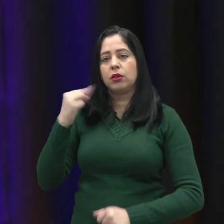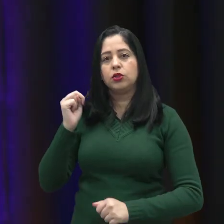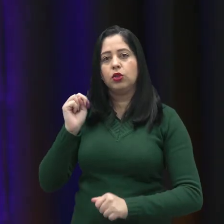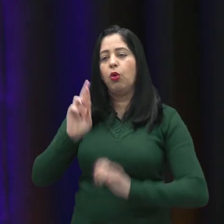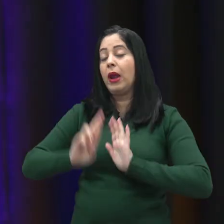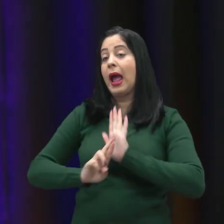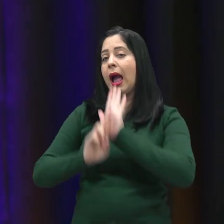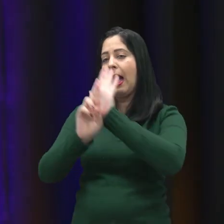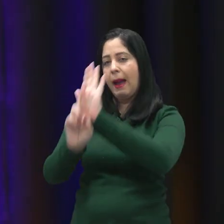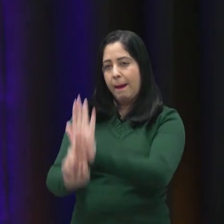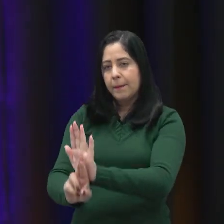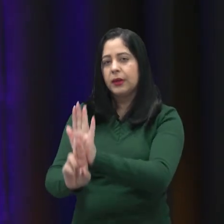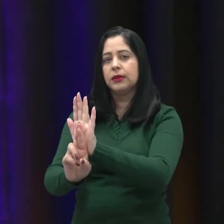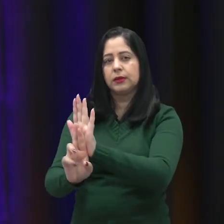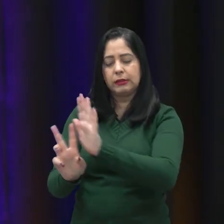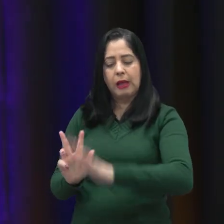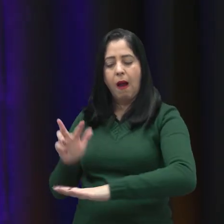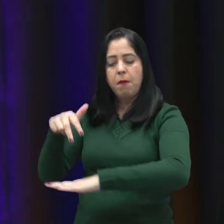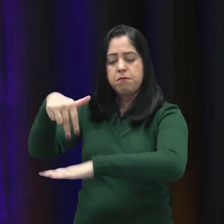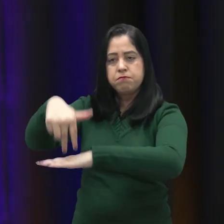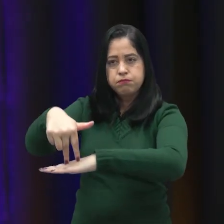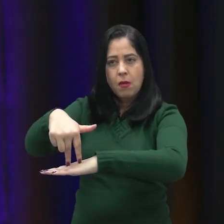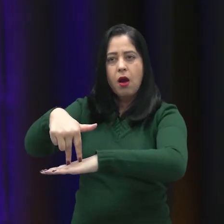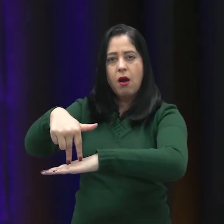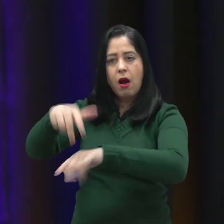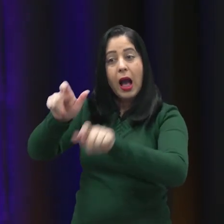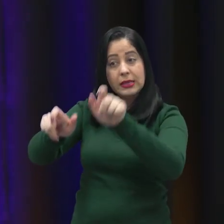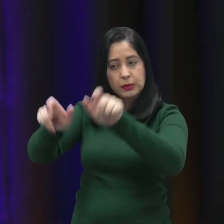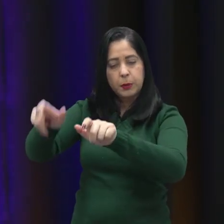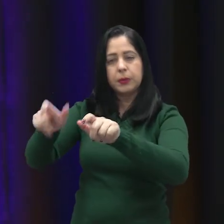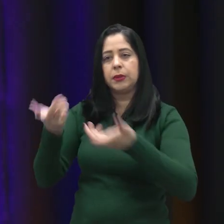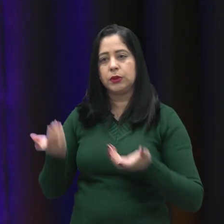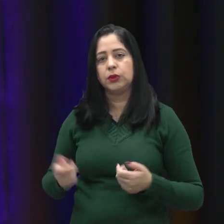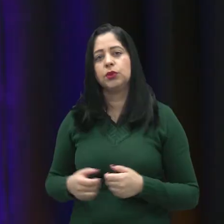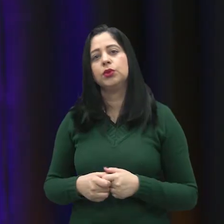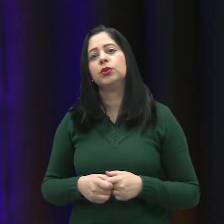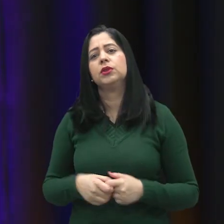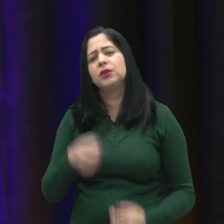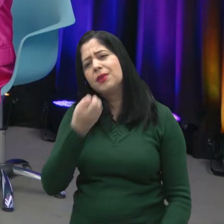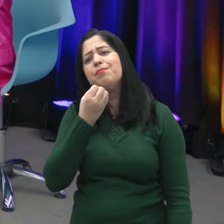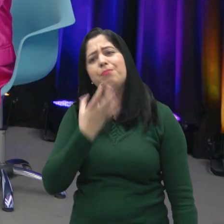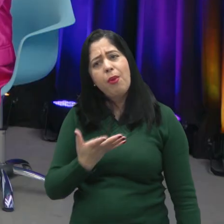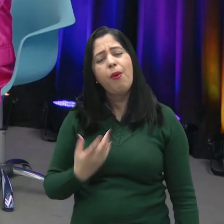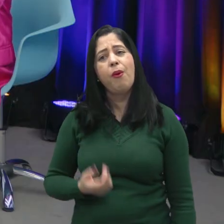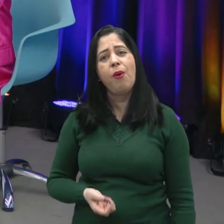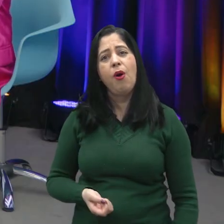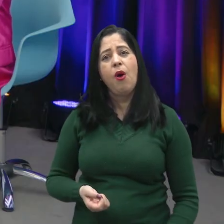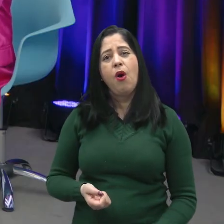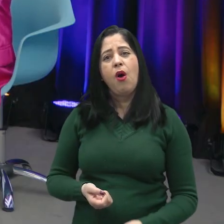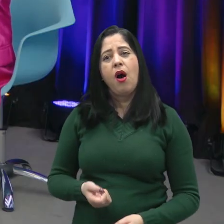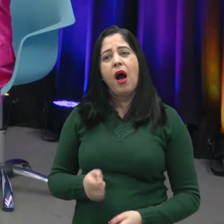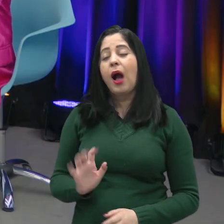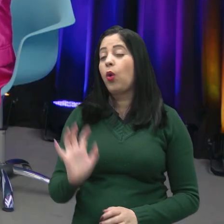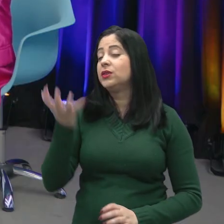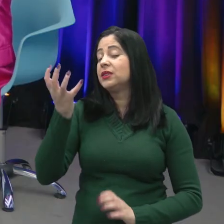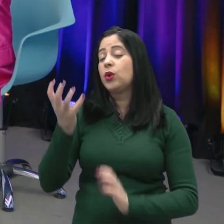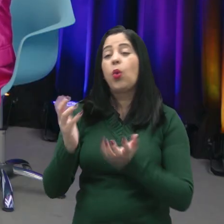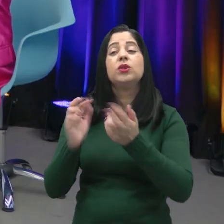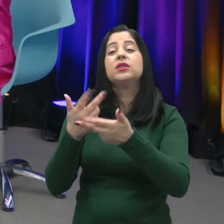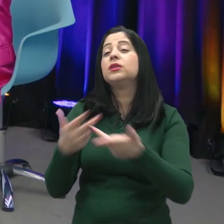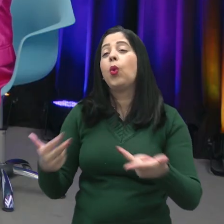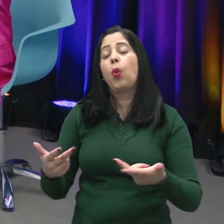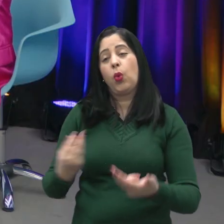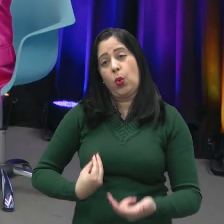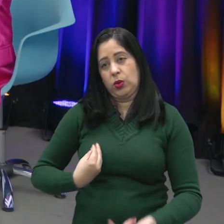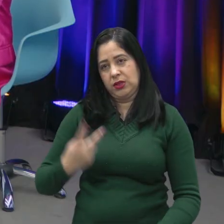projetos e facilitar muito mais a adesão, né, das pessoas. Isso. E que bom, né, que tantas coisas aconteceram, né?